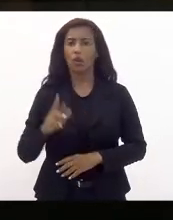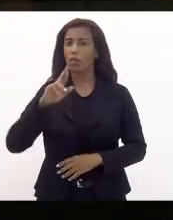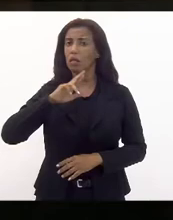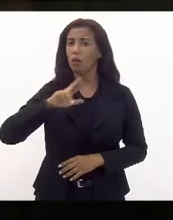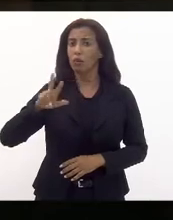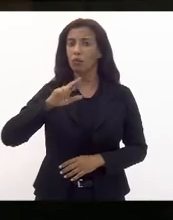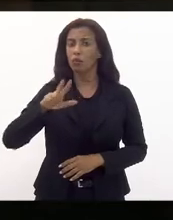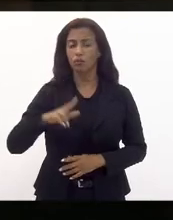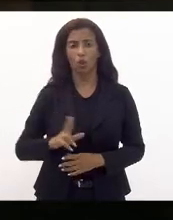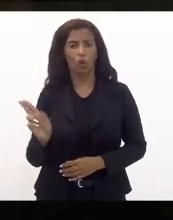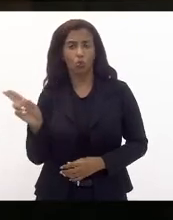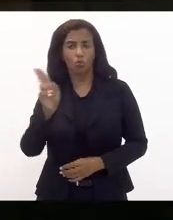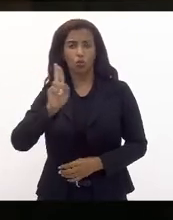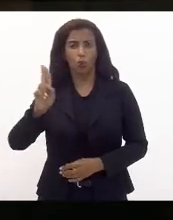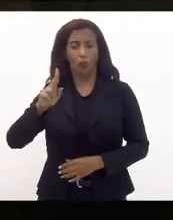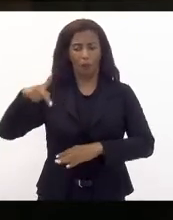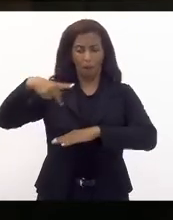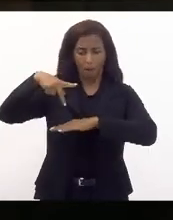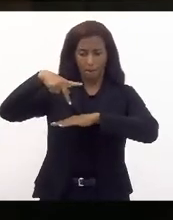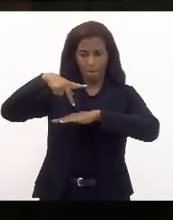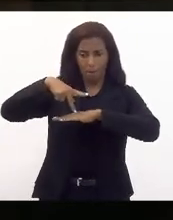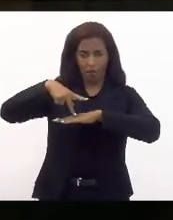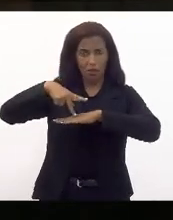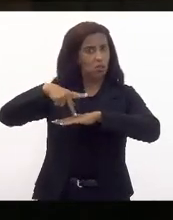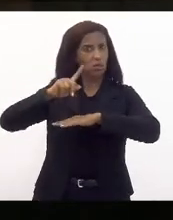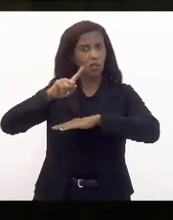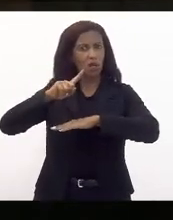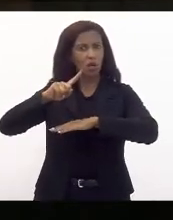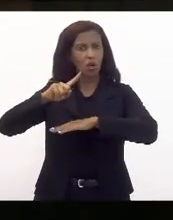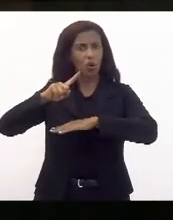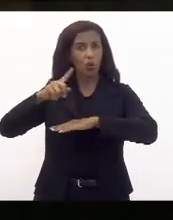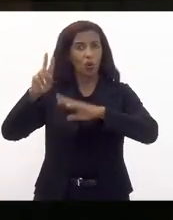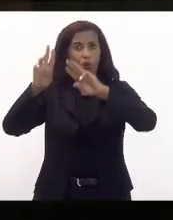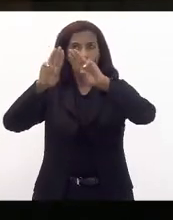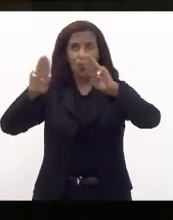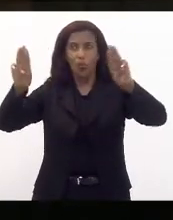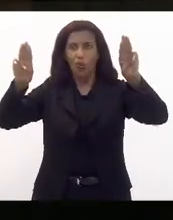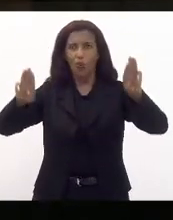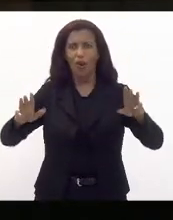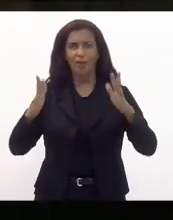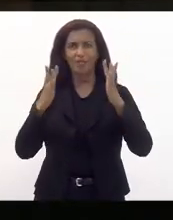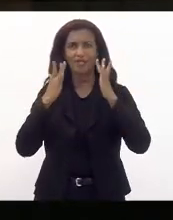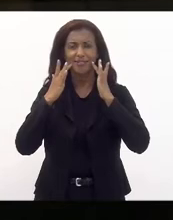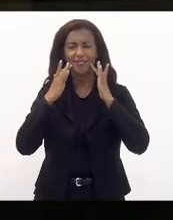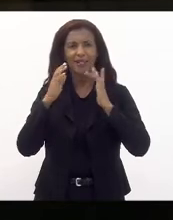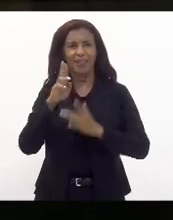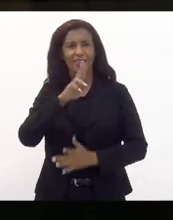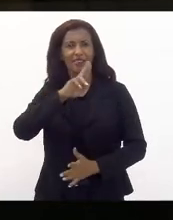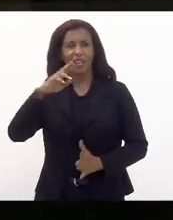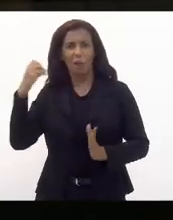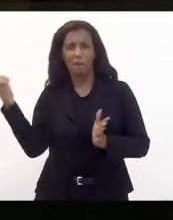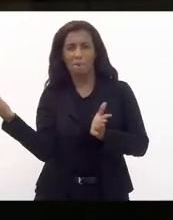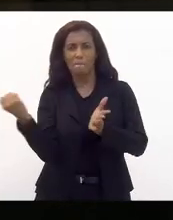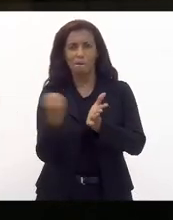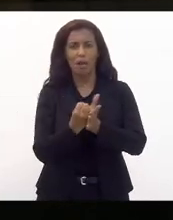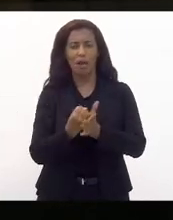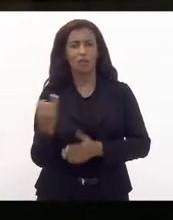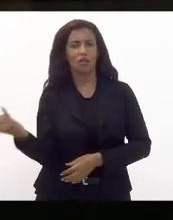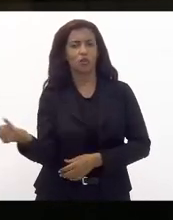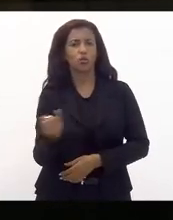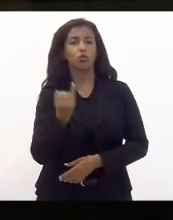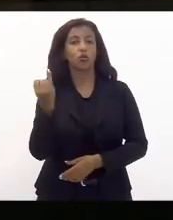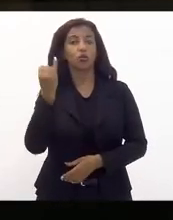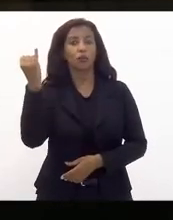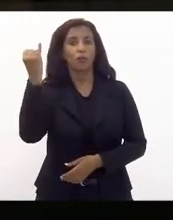só de renome Nacional o Theatro Municipal do Rio de Janeiro ele tem o reconhecimento da sua importância